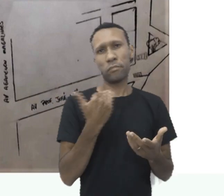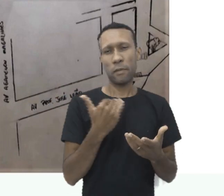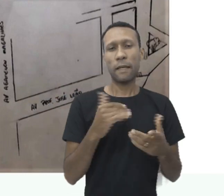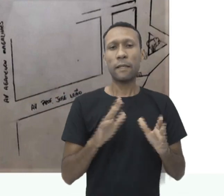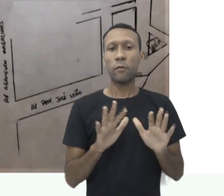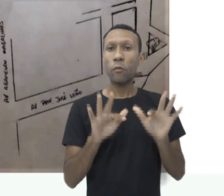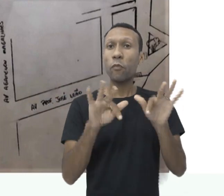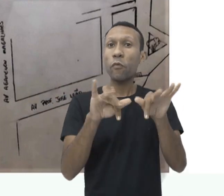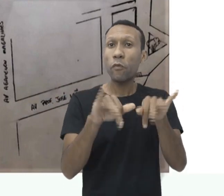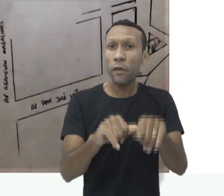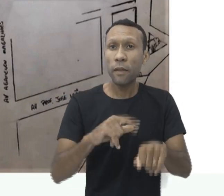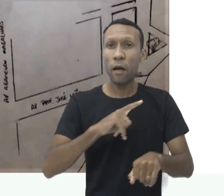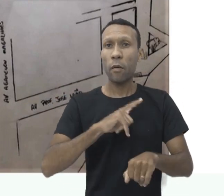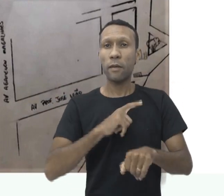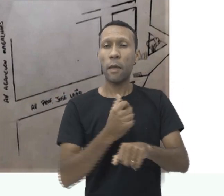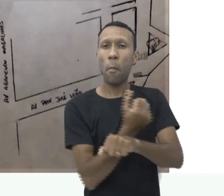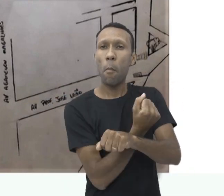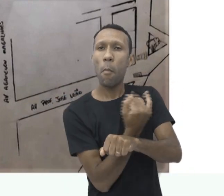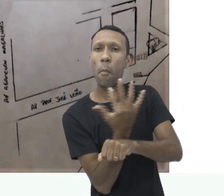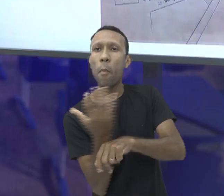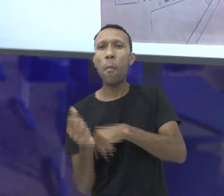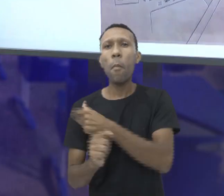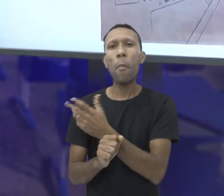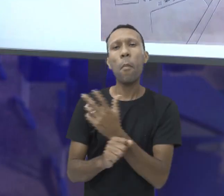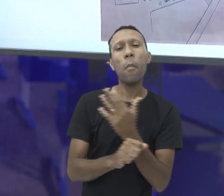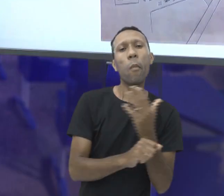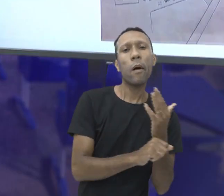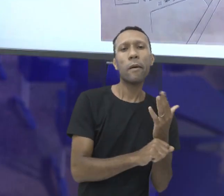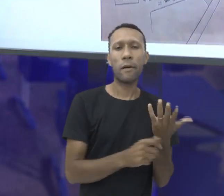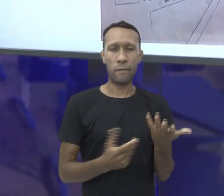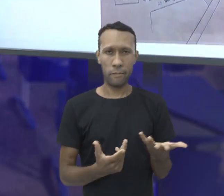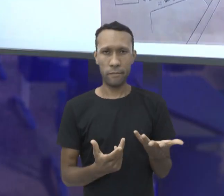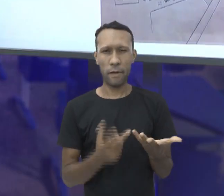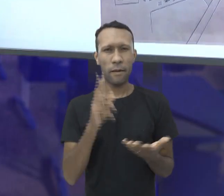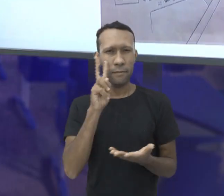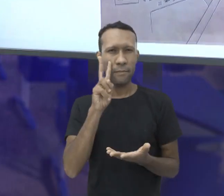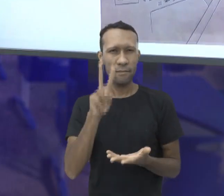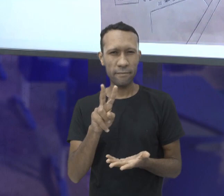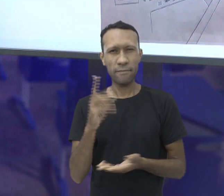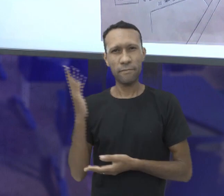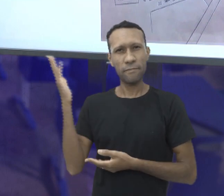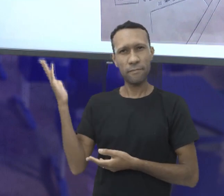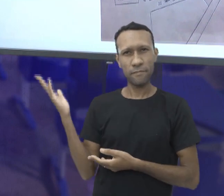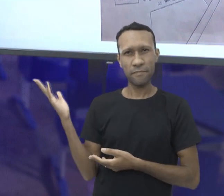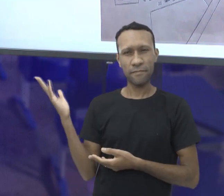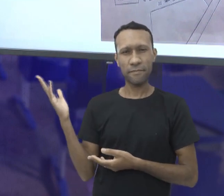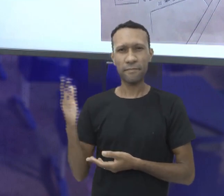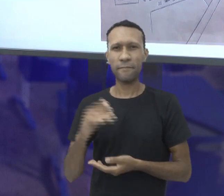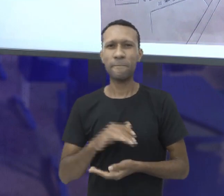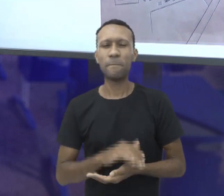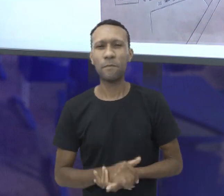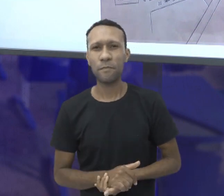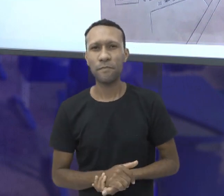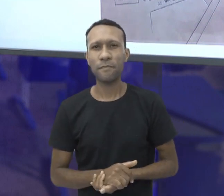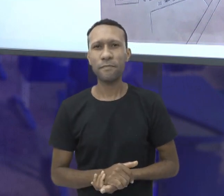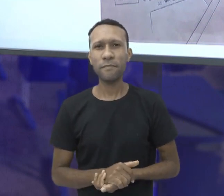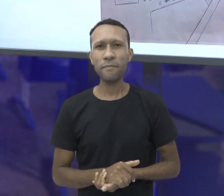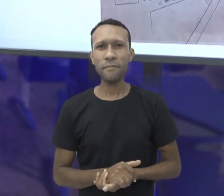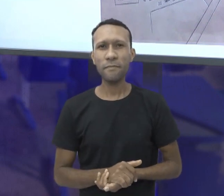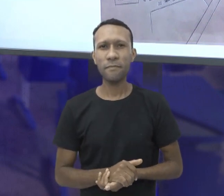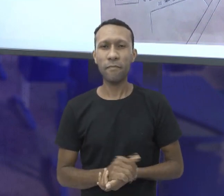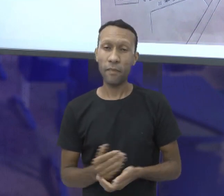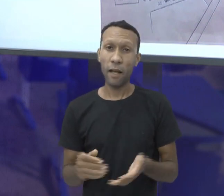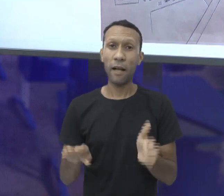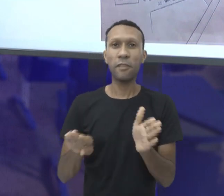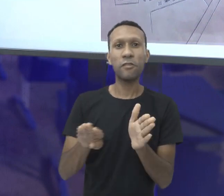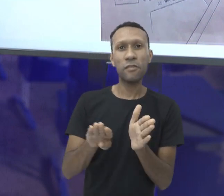até chegar ao ponto final, o ponto inicial da sua casa, um determinado bairro, o Maurício Nassau, a chegar